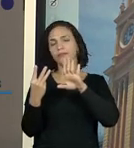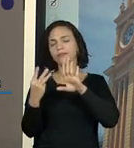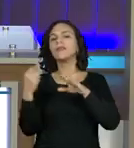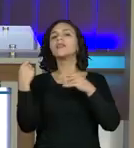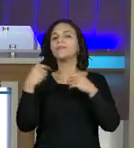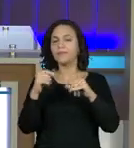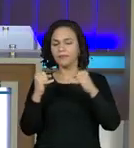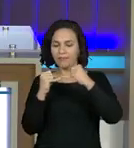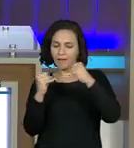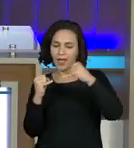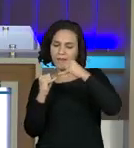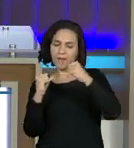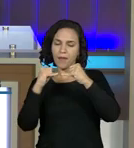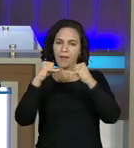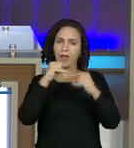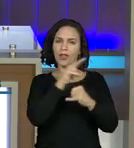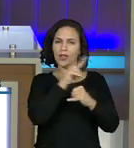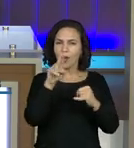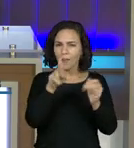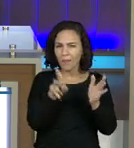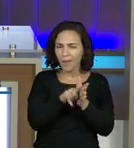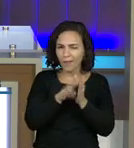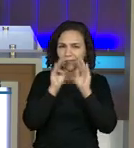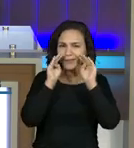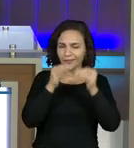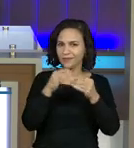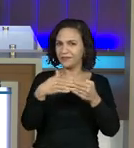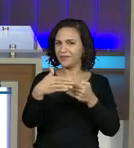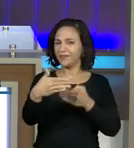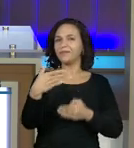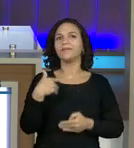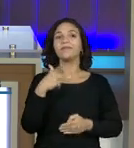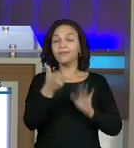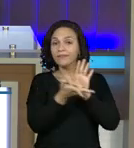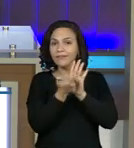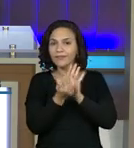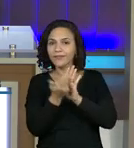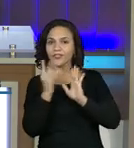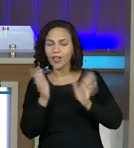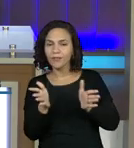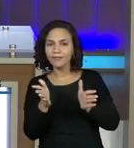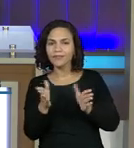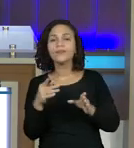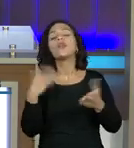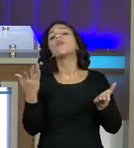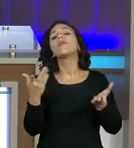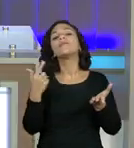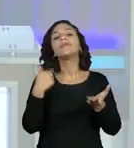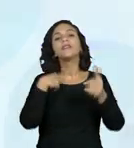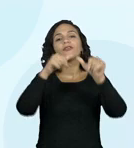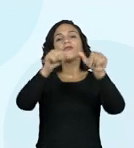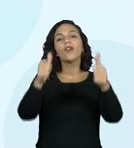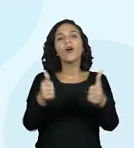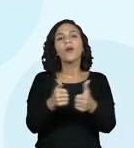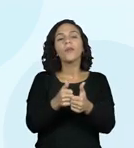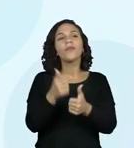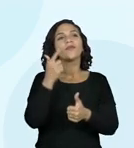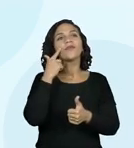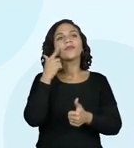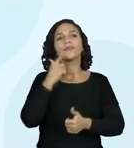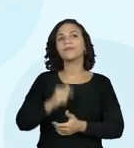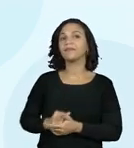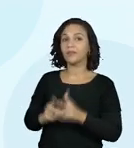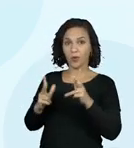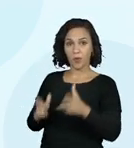pessoal desenhou? Ó, tô vendo lá o pessoal desenhando. Quais são as formas que vocês encontraram, turma? Encontraram essas